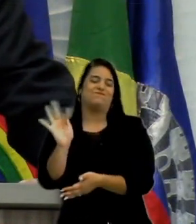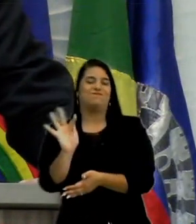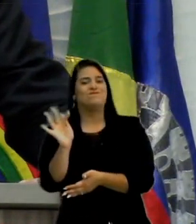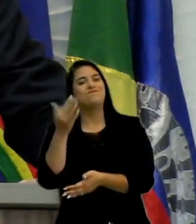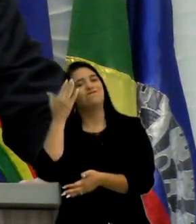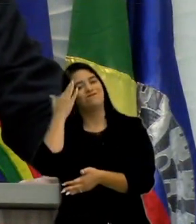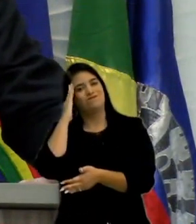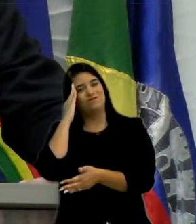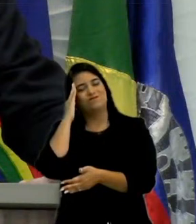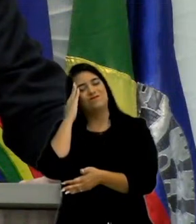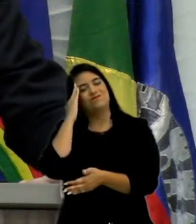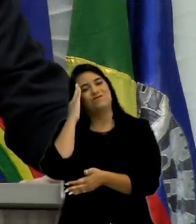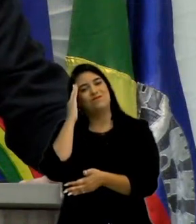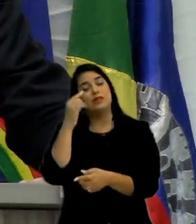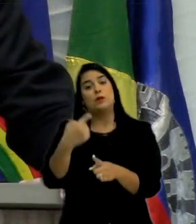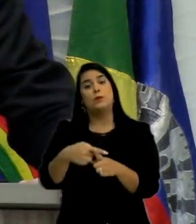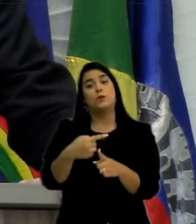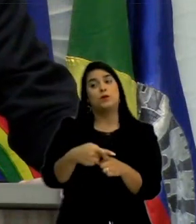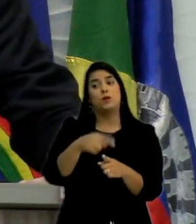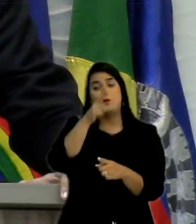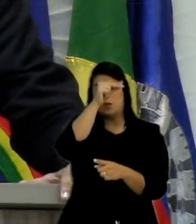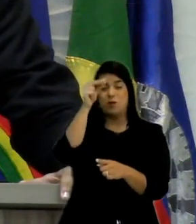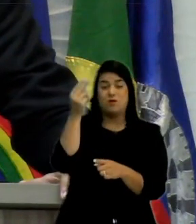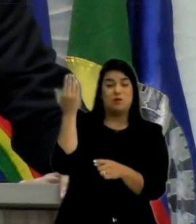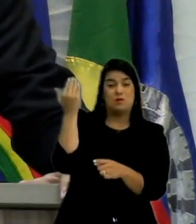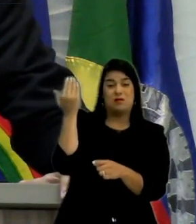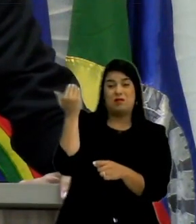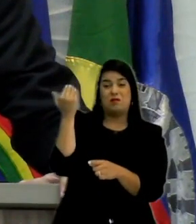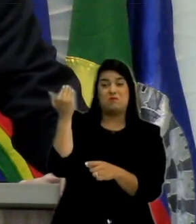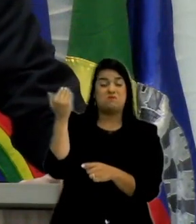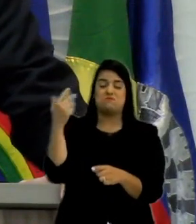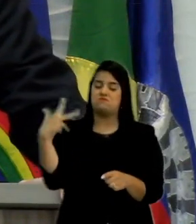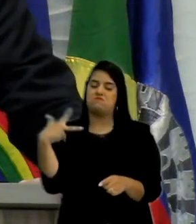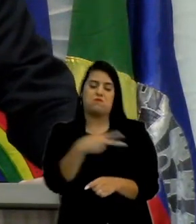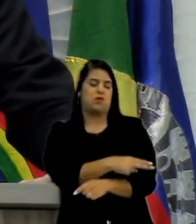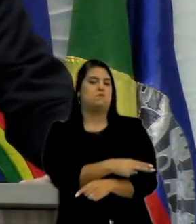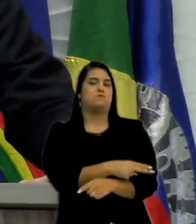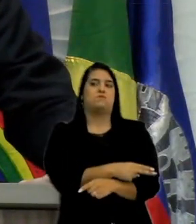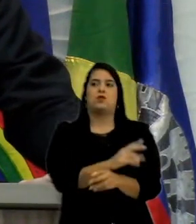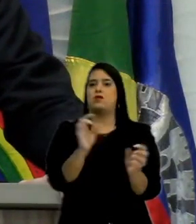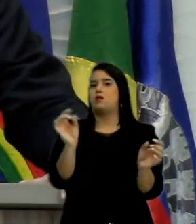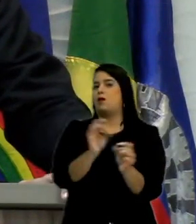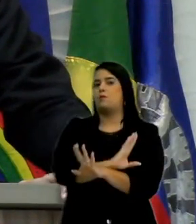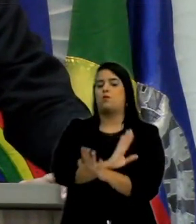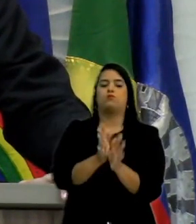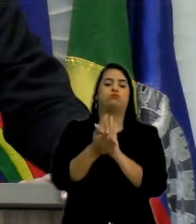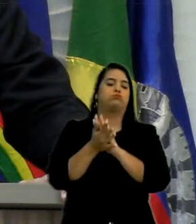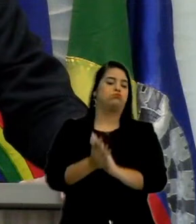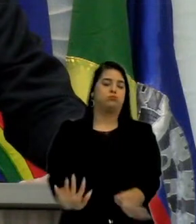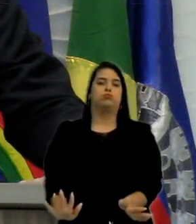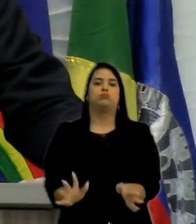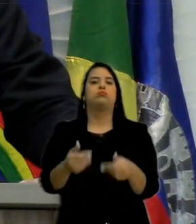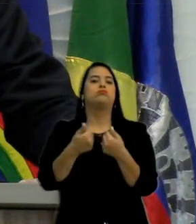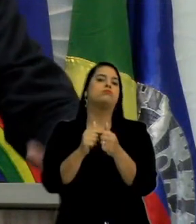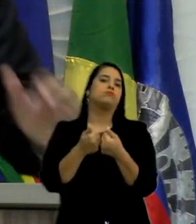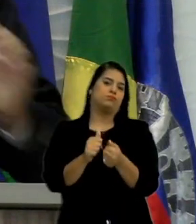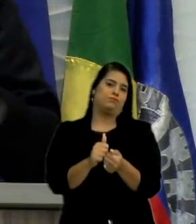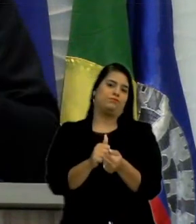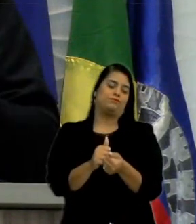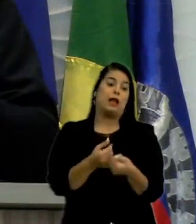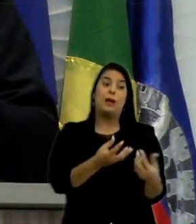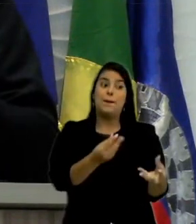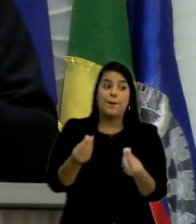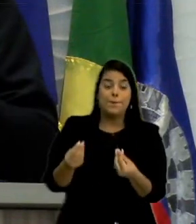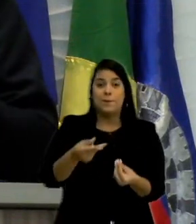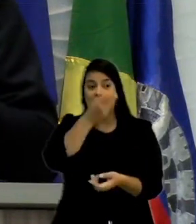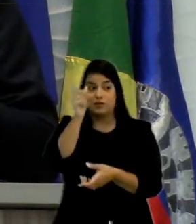tinham cortado o transporte. E muitos estudantes da minha idade sabem isso. Muitos estudantes